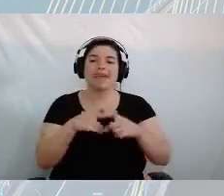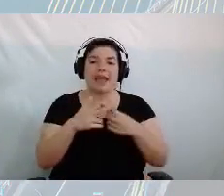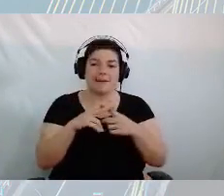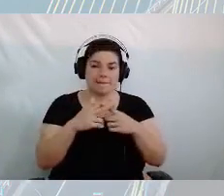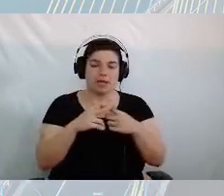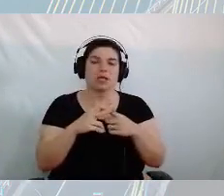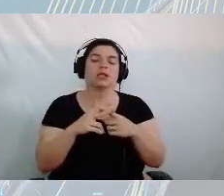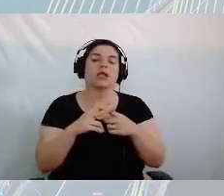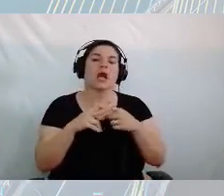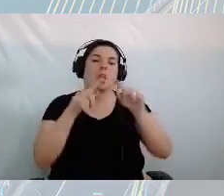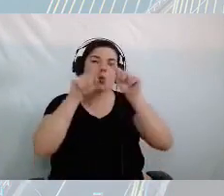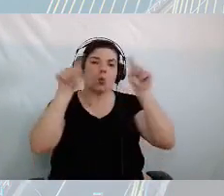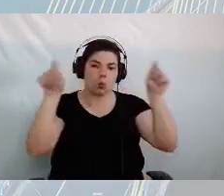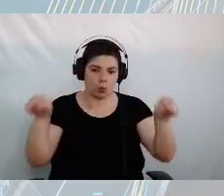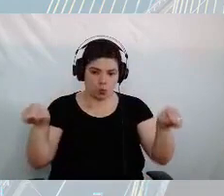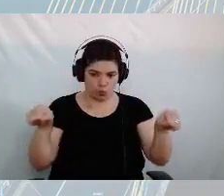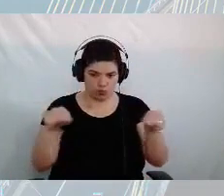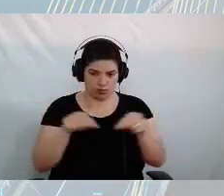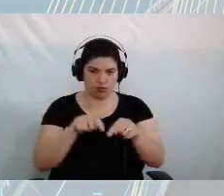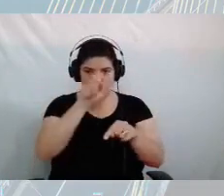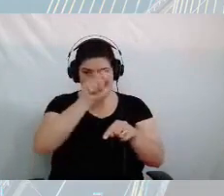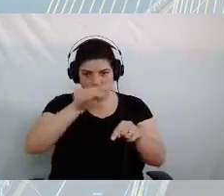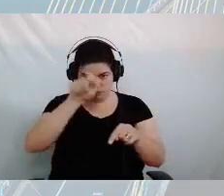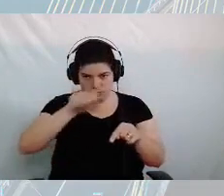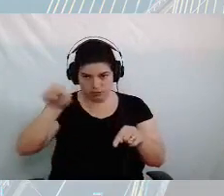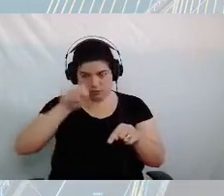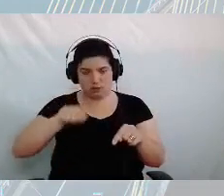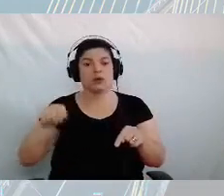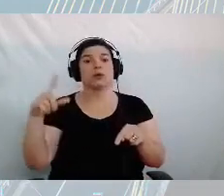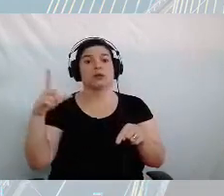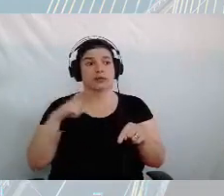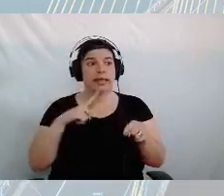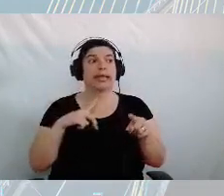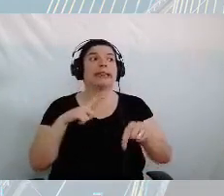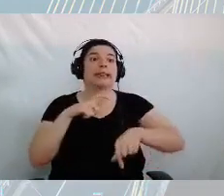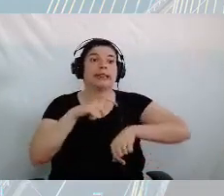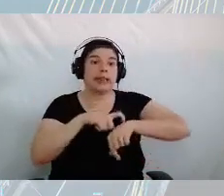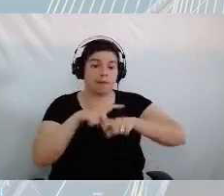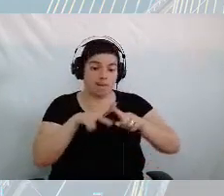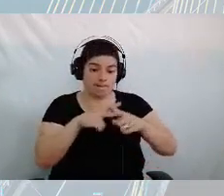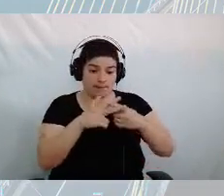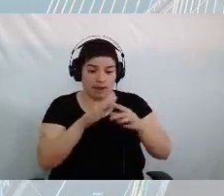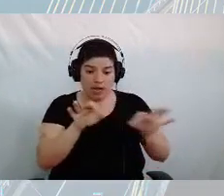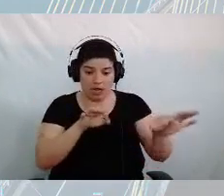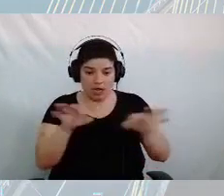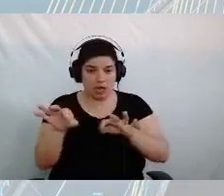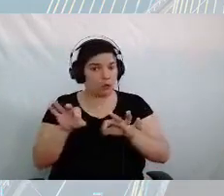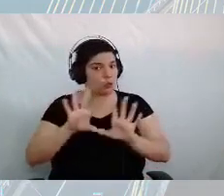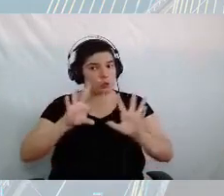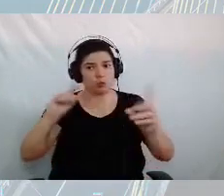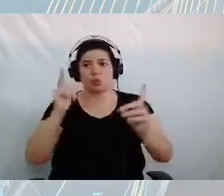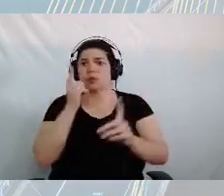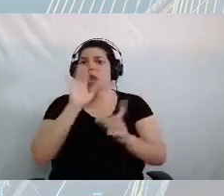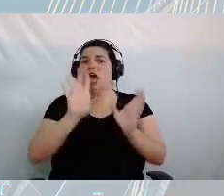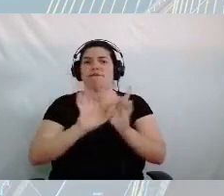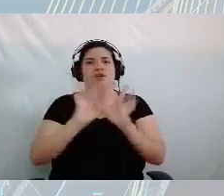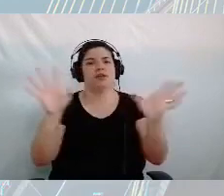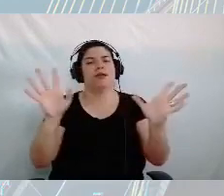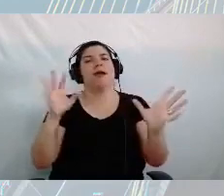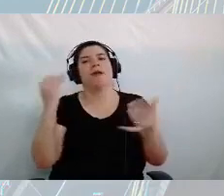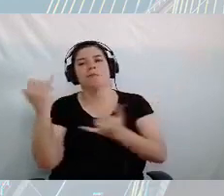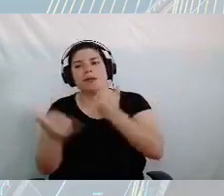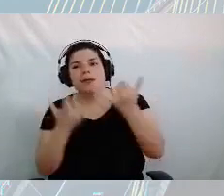Então a gente investiu um tempo para poder configurar essas ferramentas para que todo mundo ficasse à vontade. Numa dinâmica, eles foram brincando,